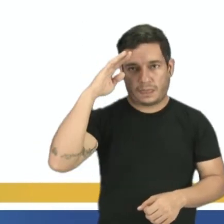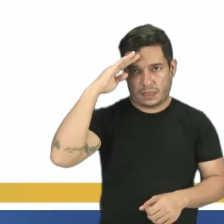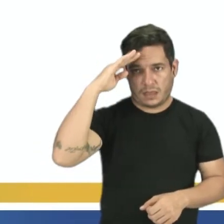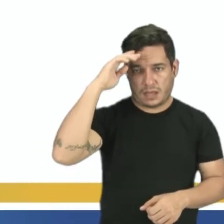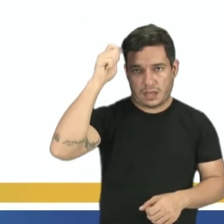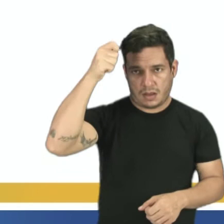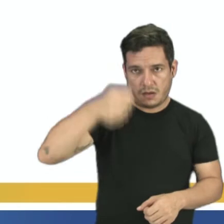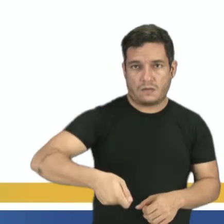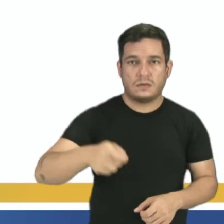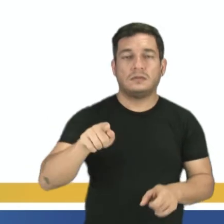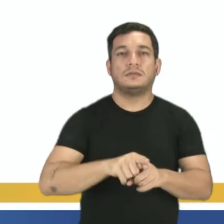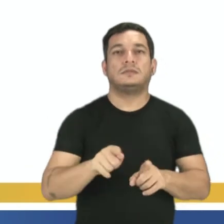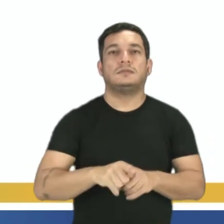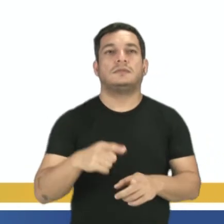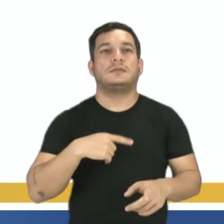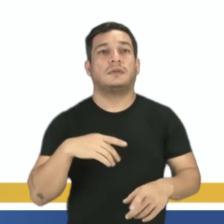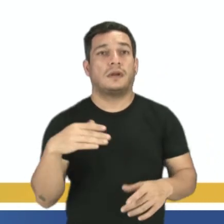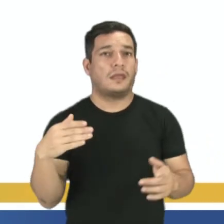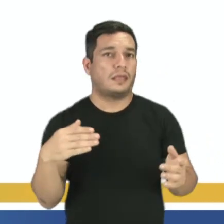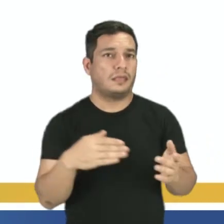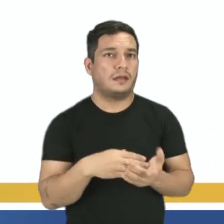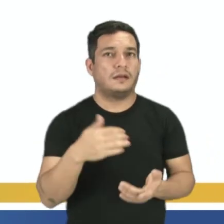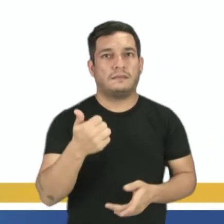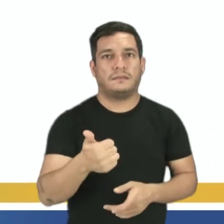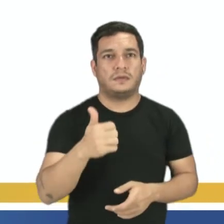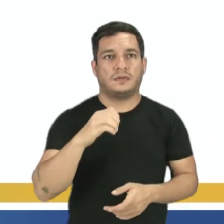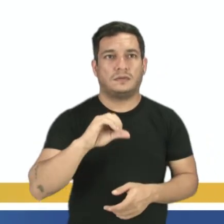regime autoritário que conserva desde